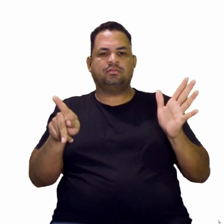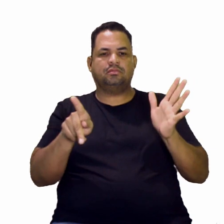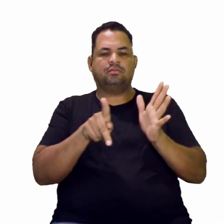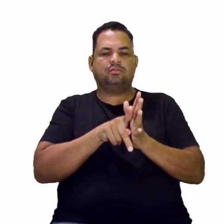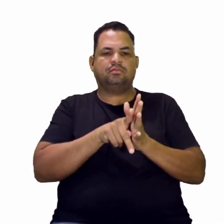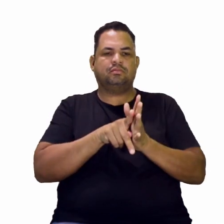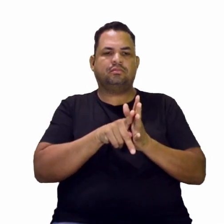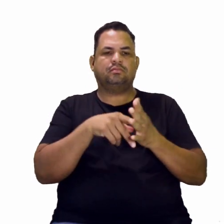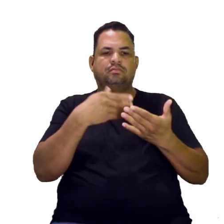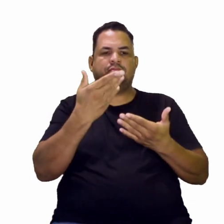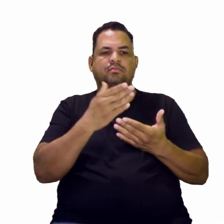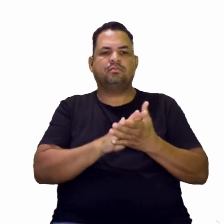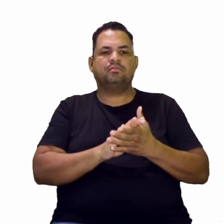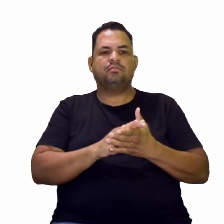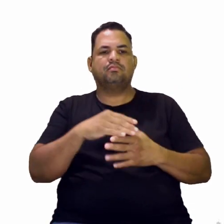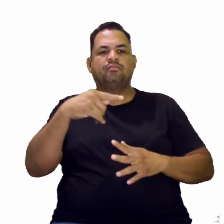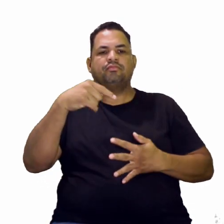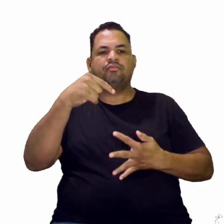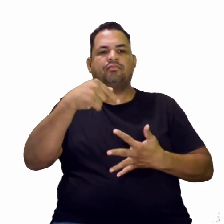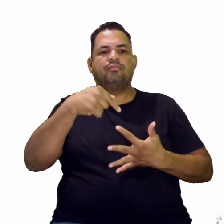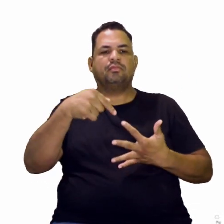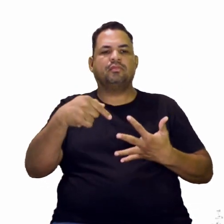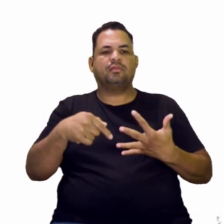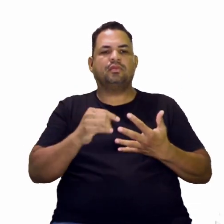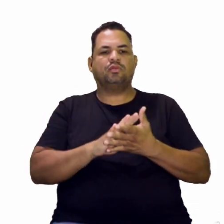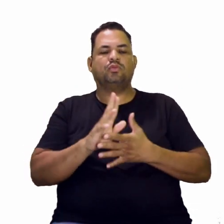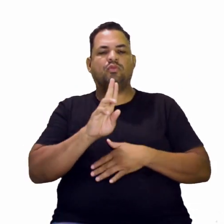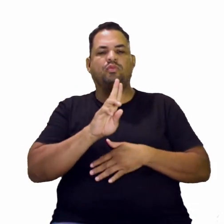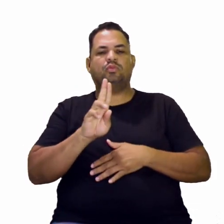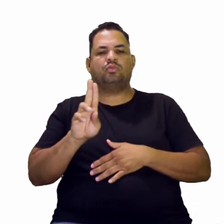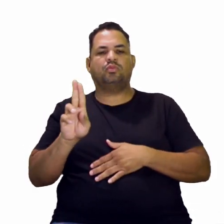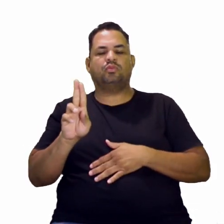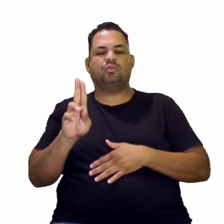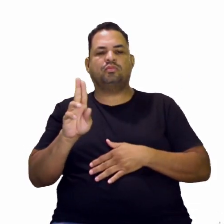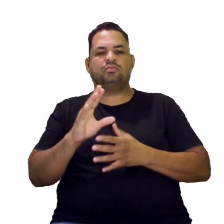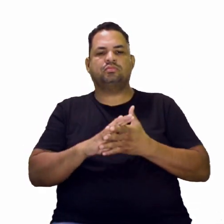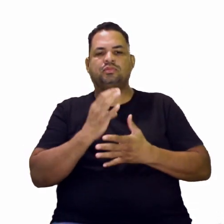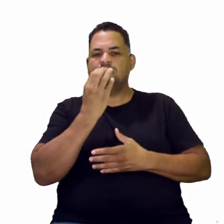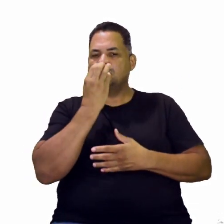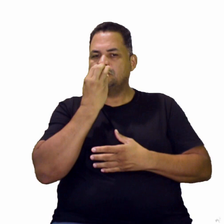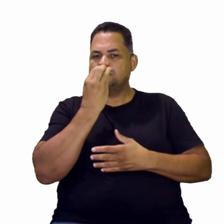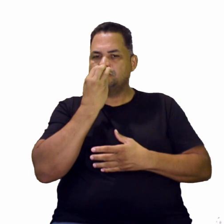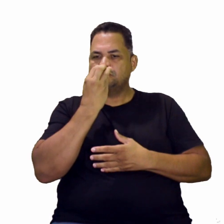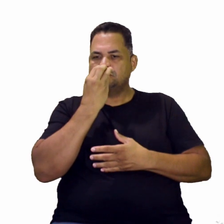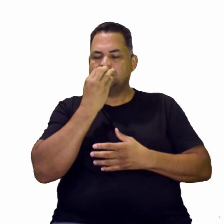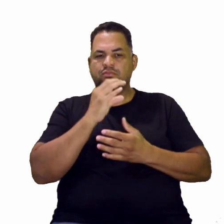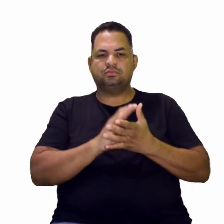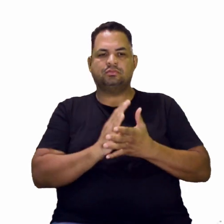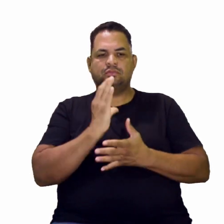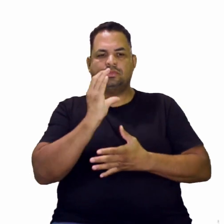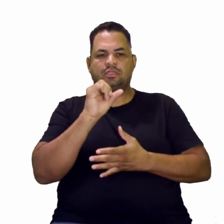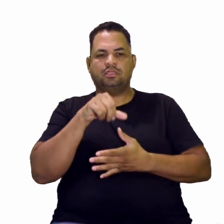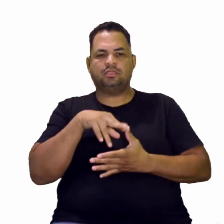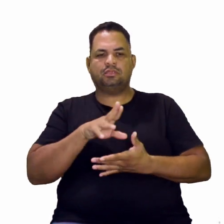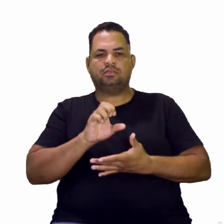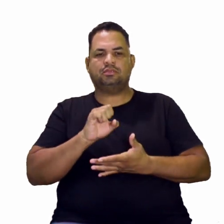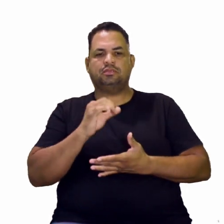específico, ou seja, um nome da espécie, um nome científico do cachorro. O cachorro é